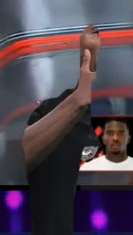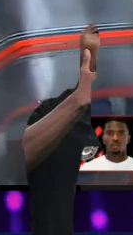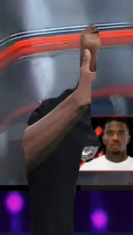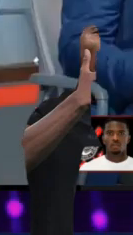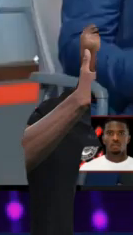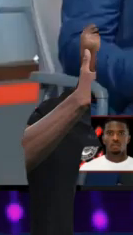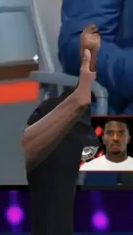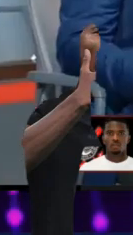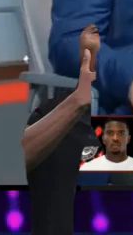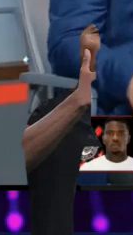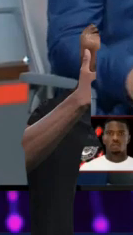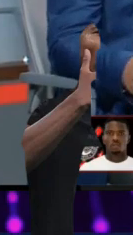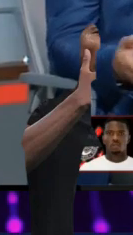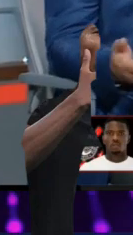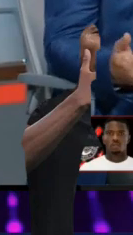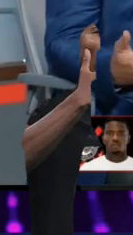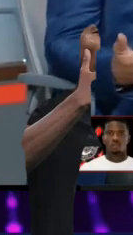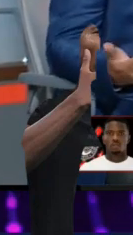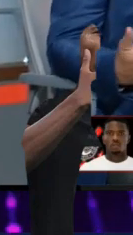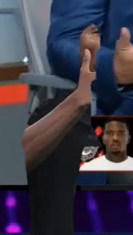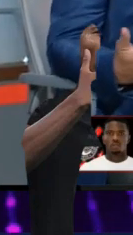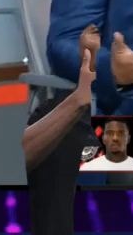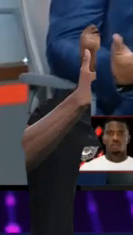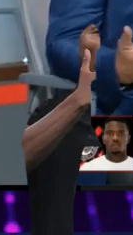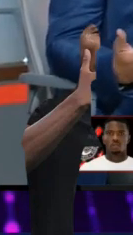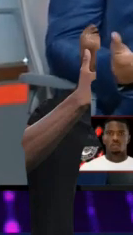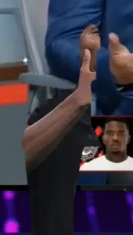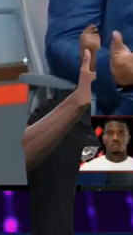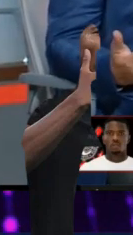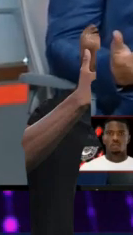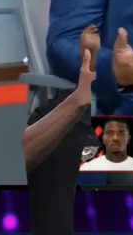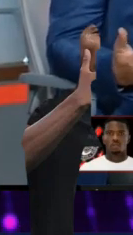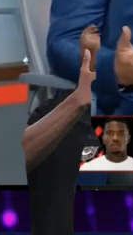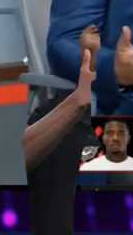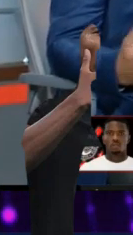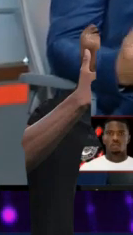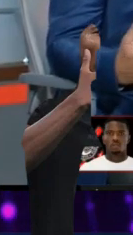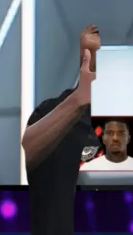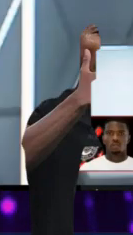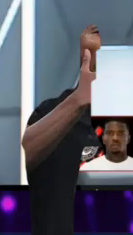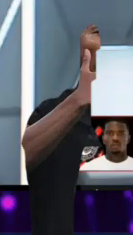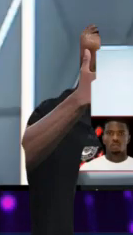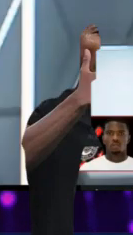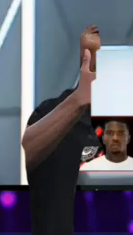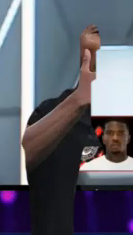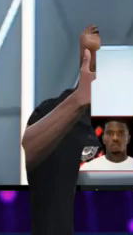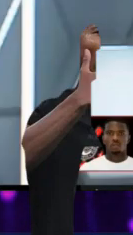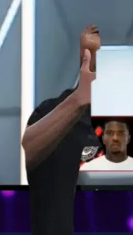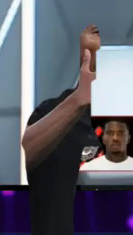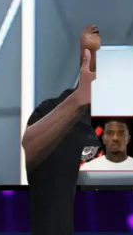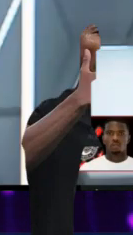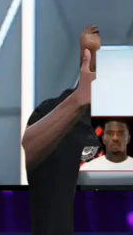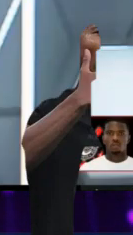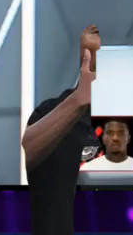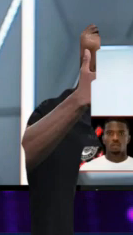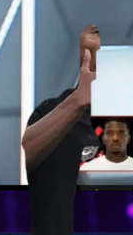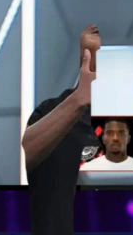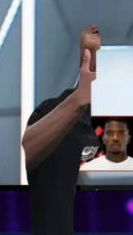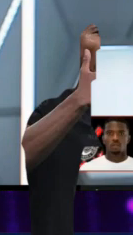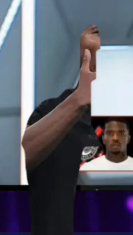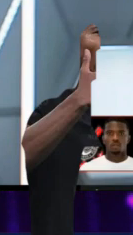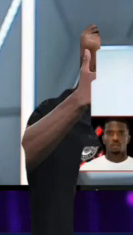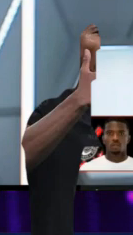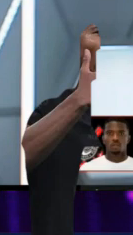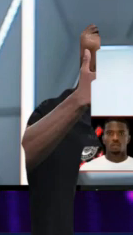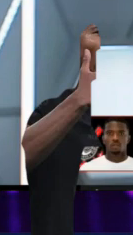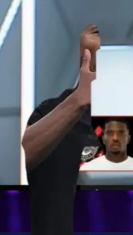várias vezes. Não, tô brincando assim, é brincadeira com meu parceiro sério, Pascoal. Eu fiz essa pergunta porque assim, eu fui